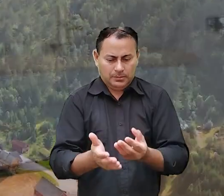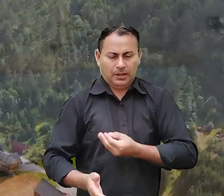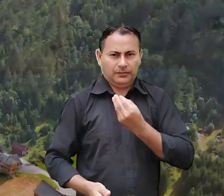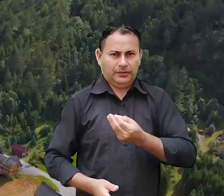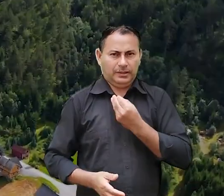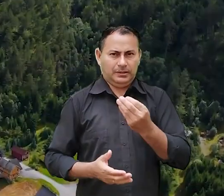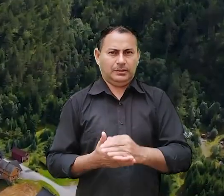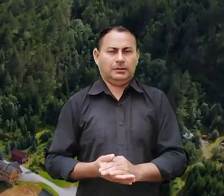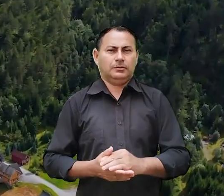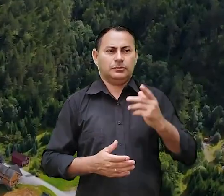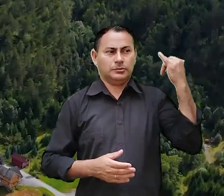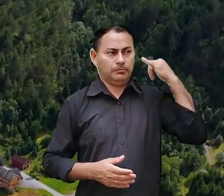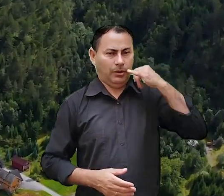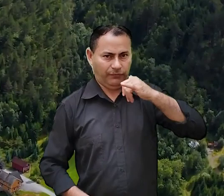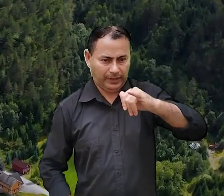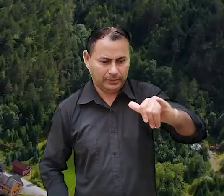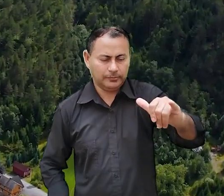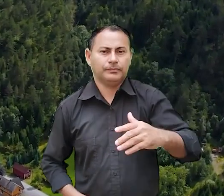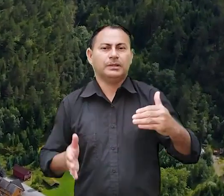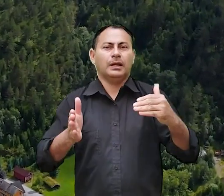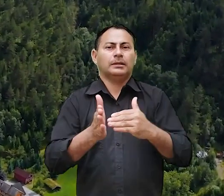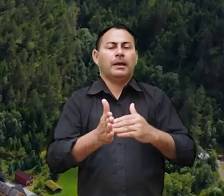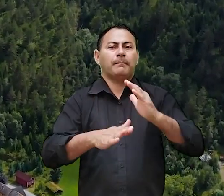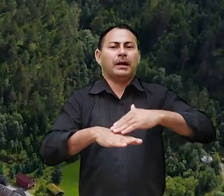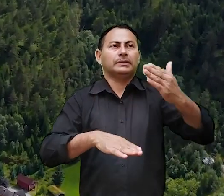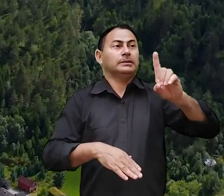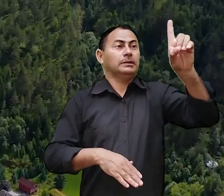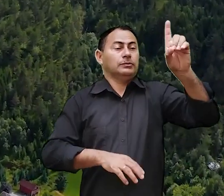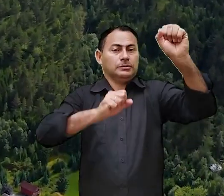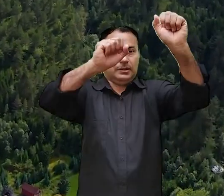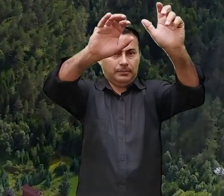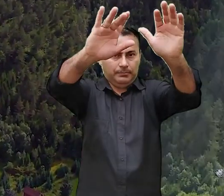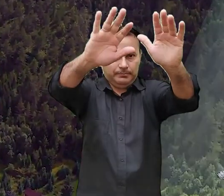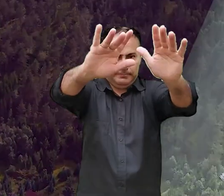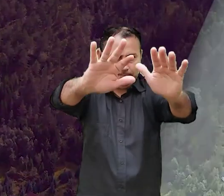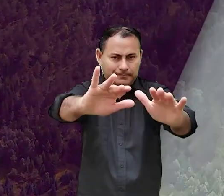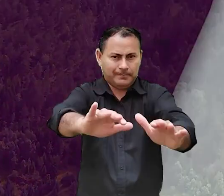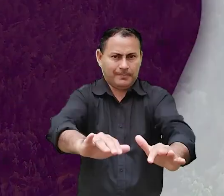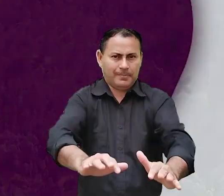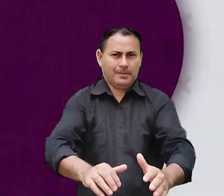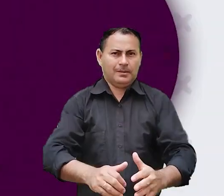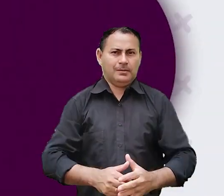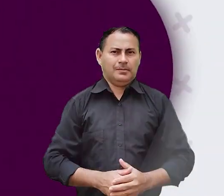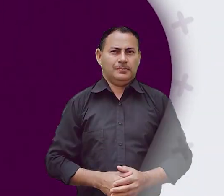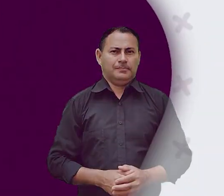a estudar a vida dos Profetas Até lá então Deus lhe